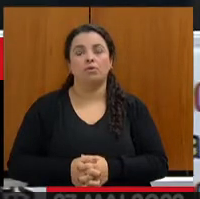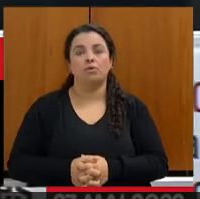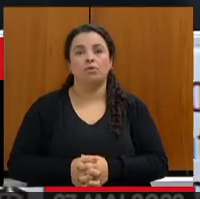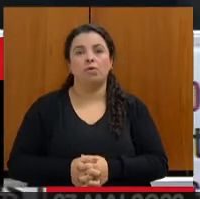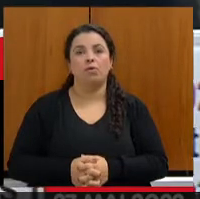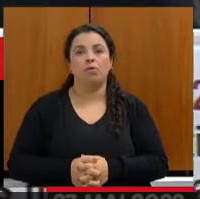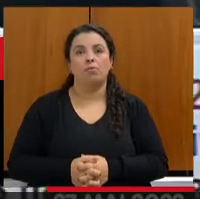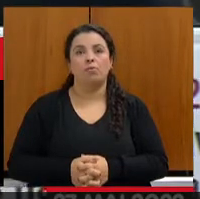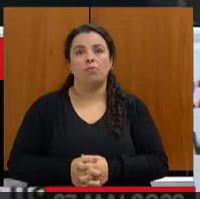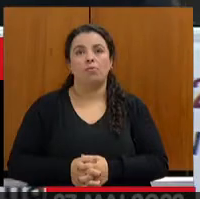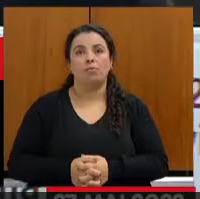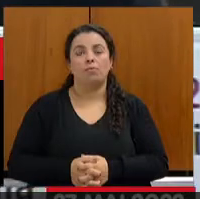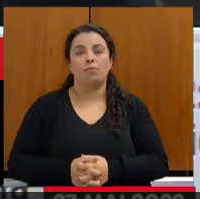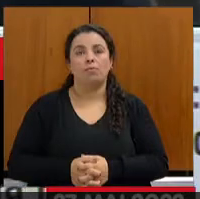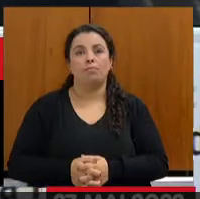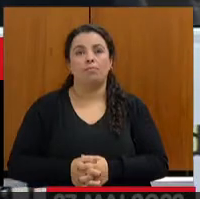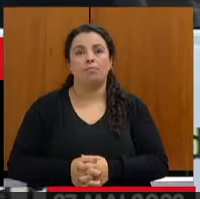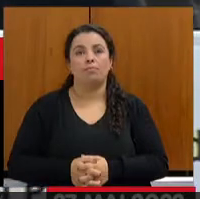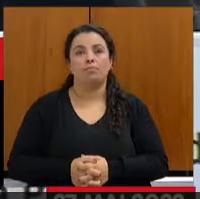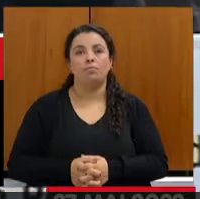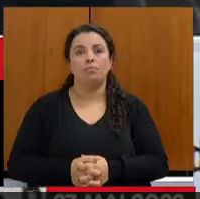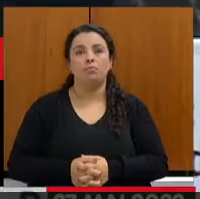E aí